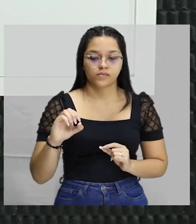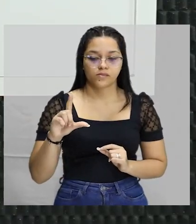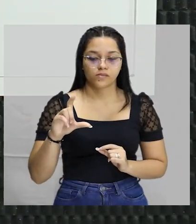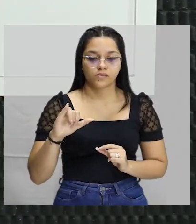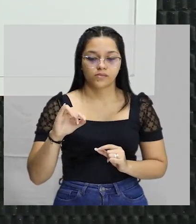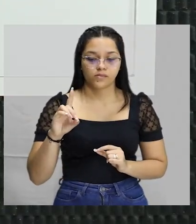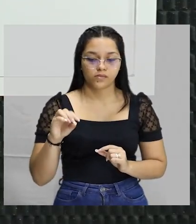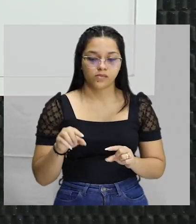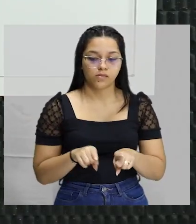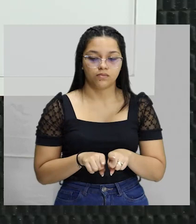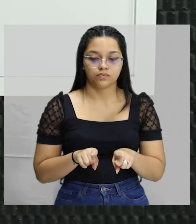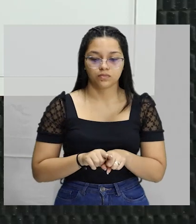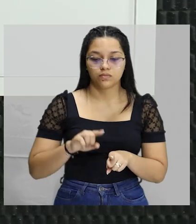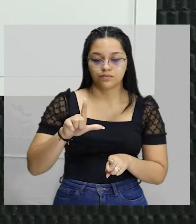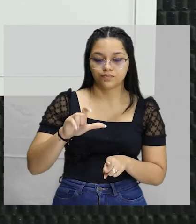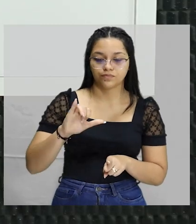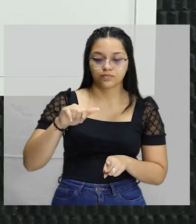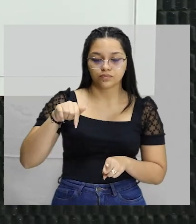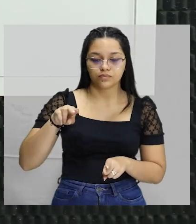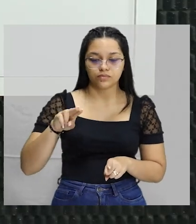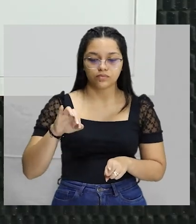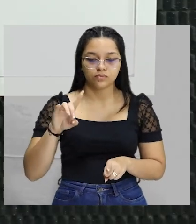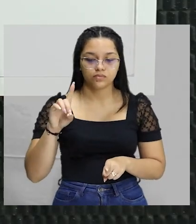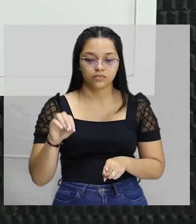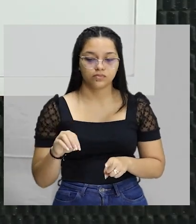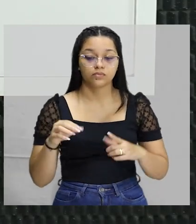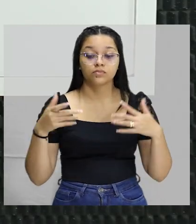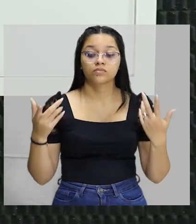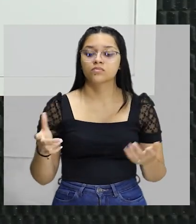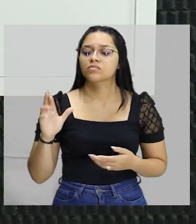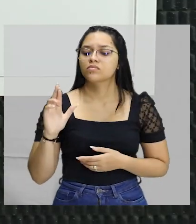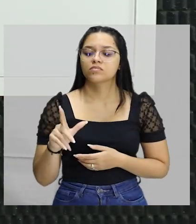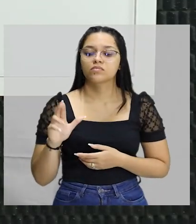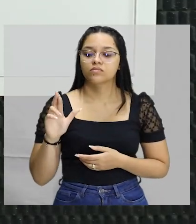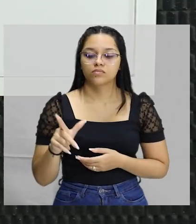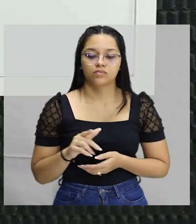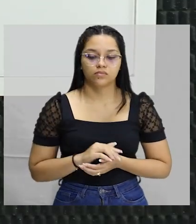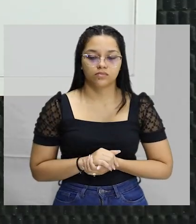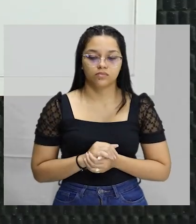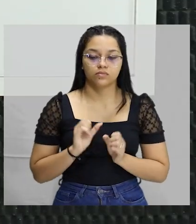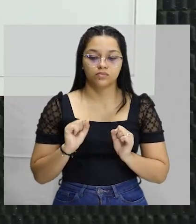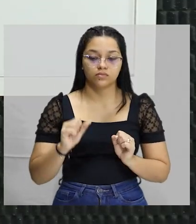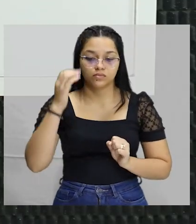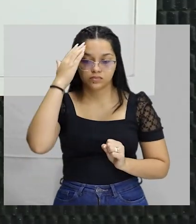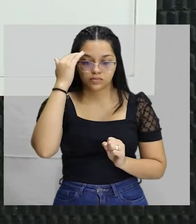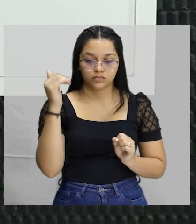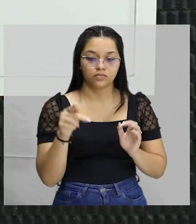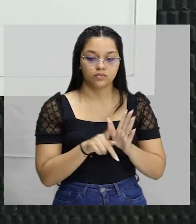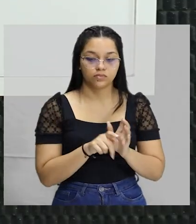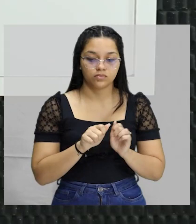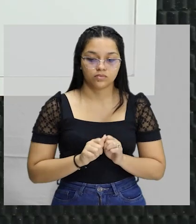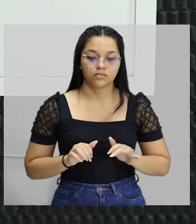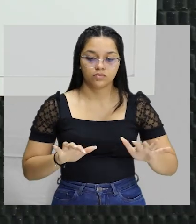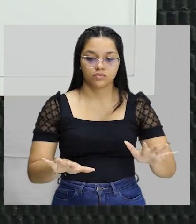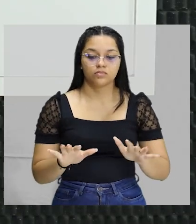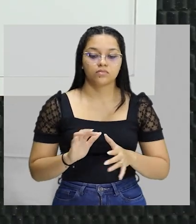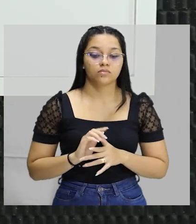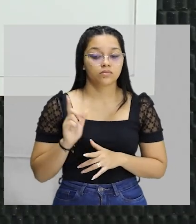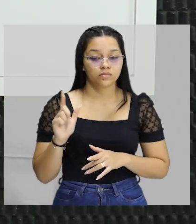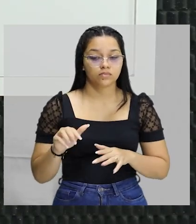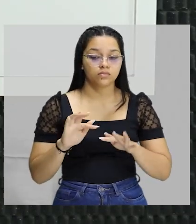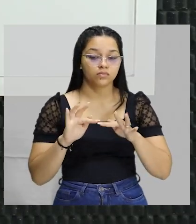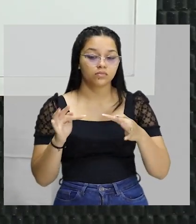meio líquido, né? O meio líquido, certo? Qual a diferença entre eles? Para a gente ver essa questão de propagação do som. É bem